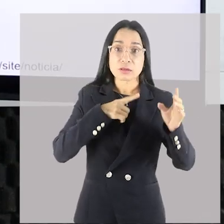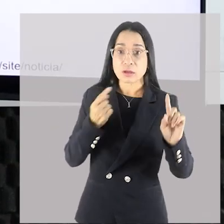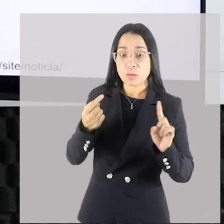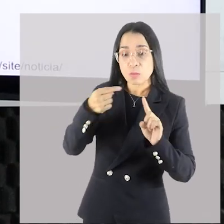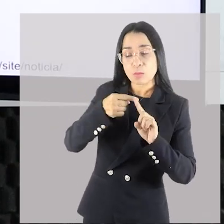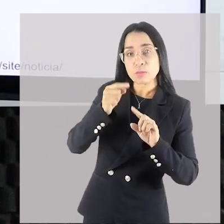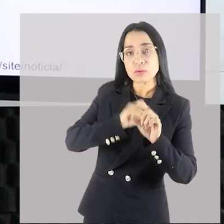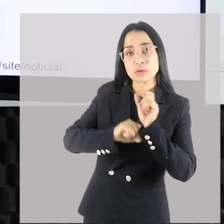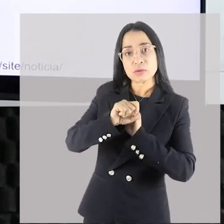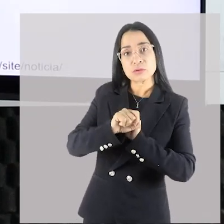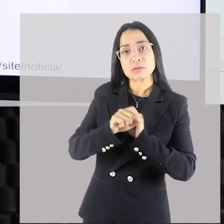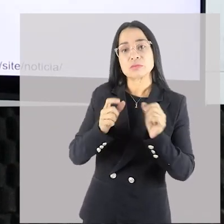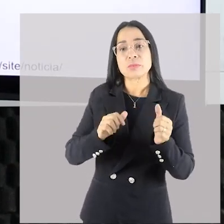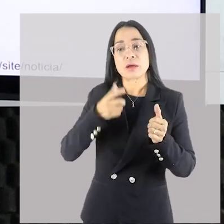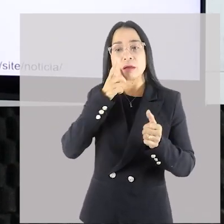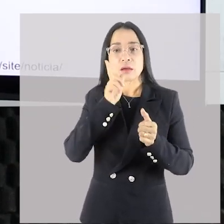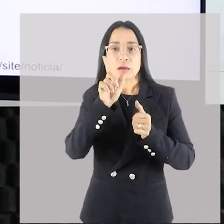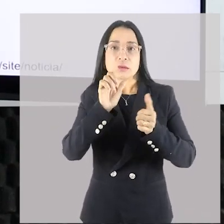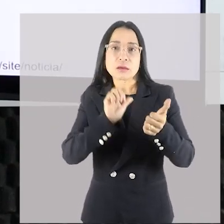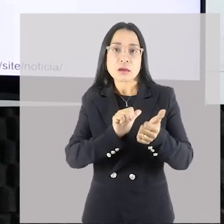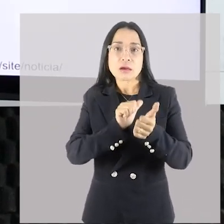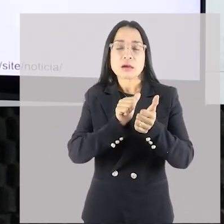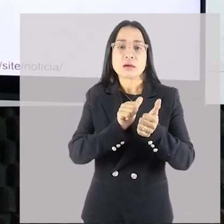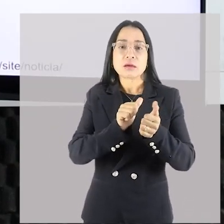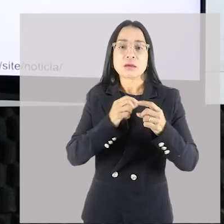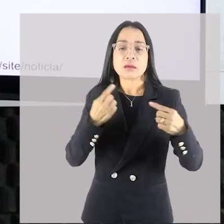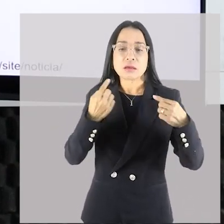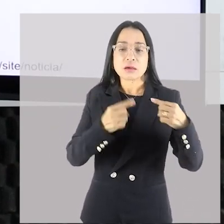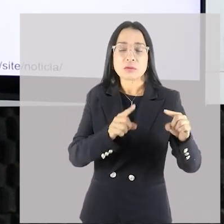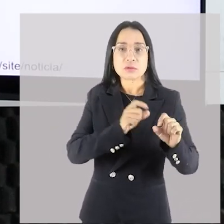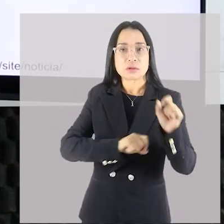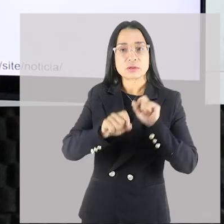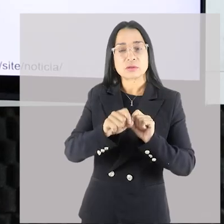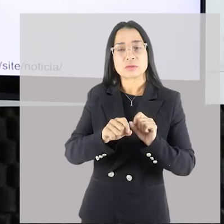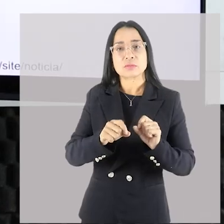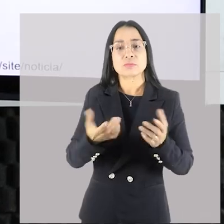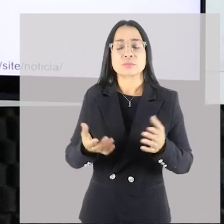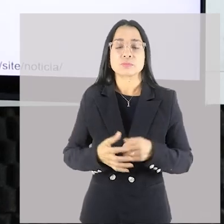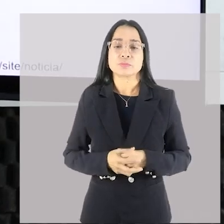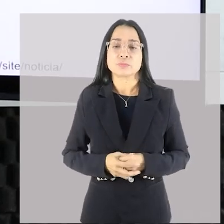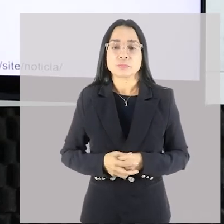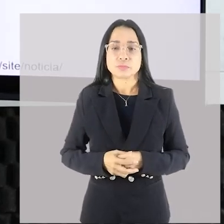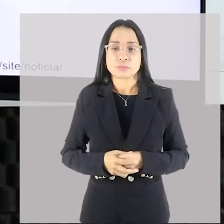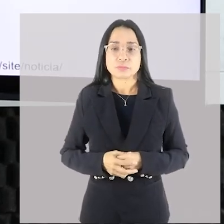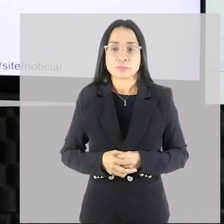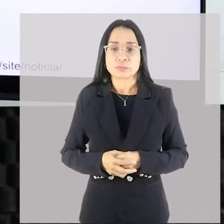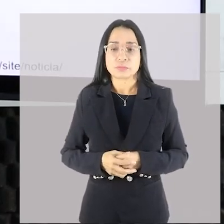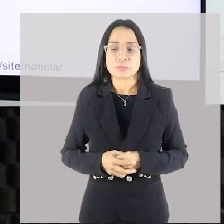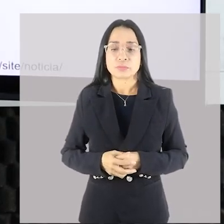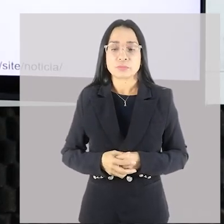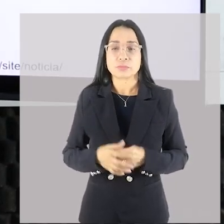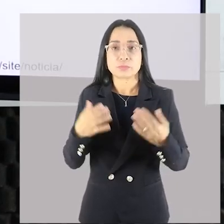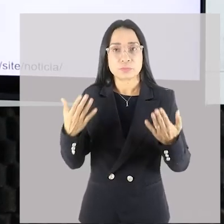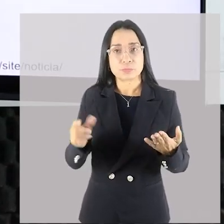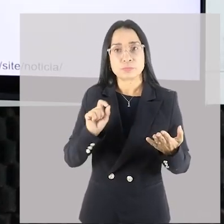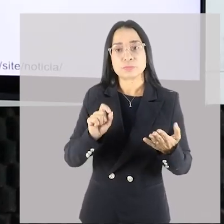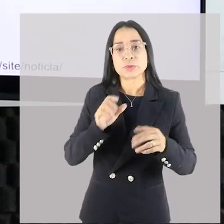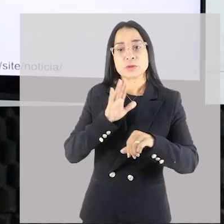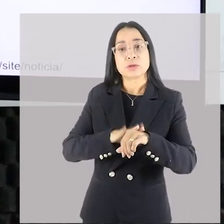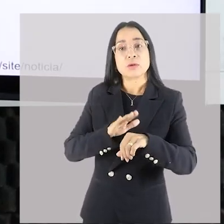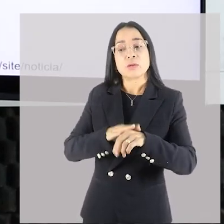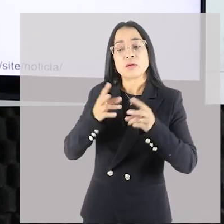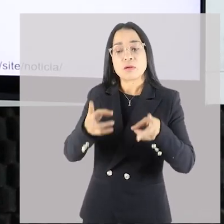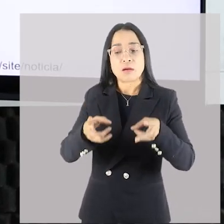nas competições. Eles tinham uma certa regalia quando eram consagrados vitoriosos. Então isso